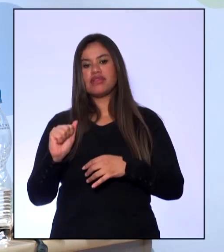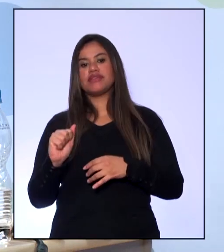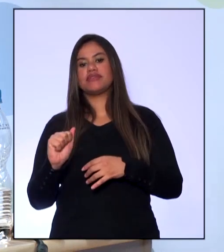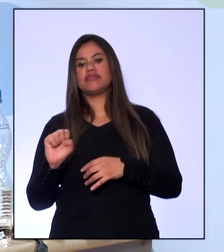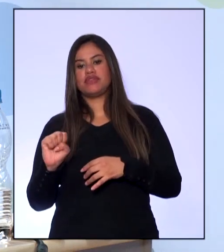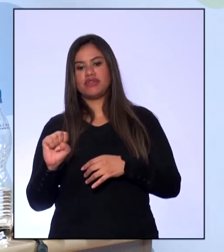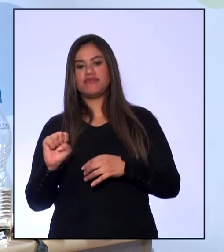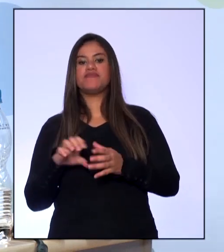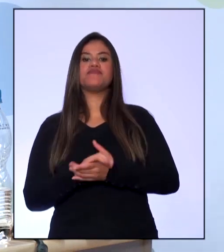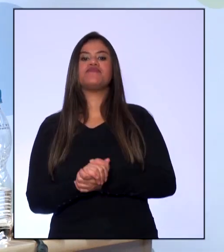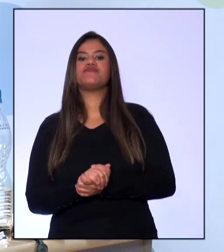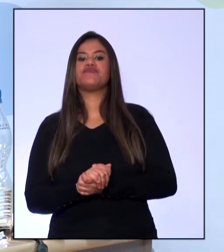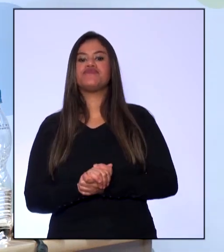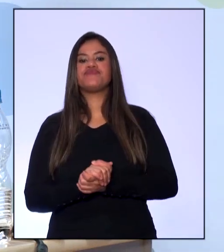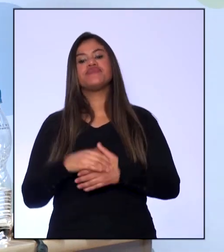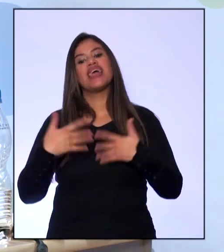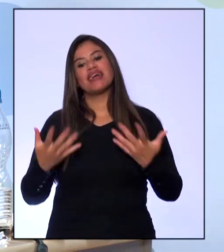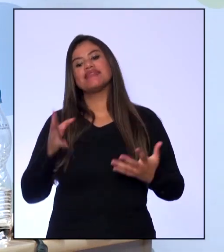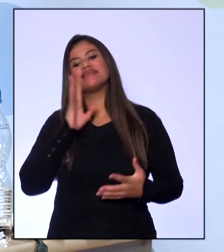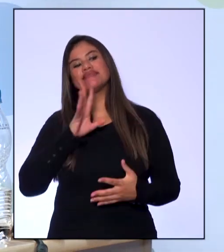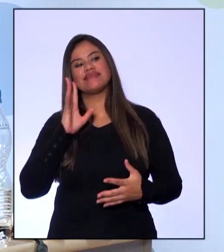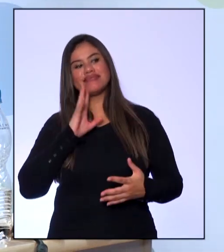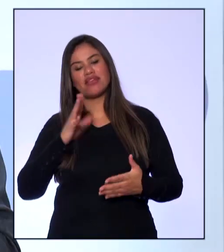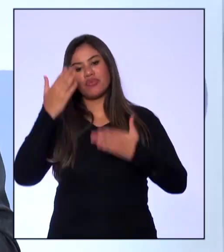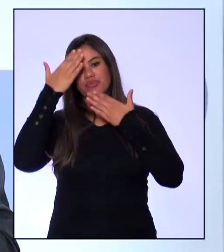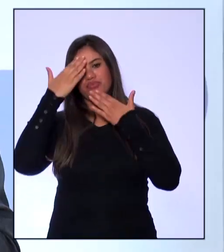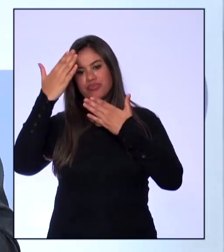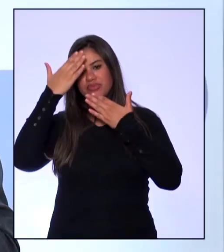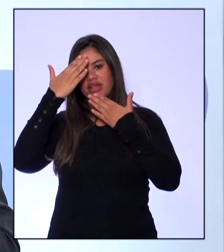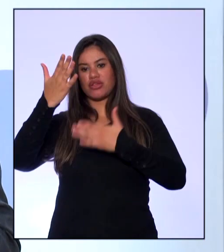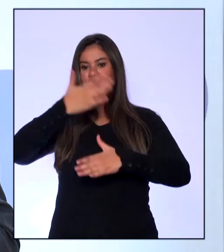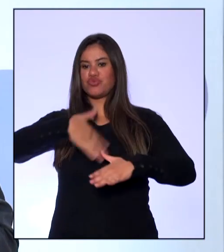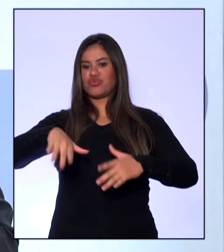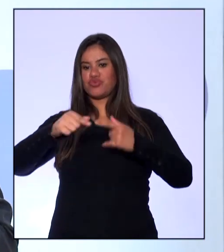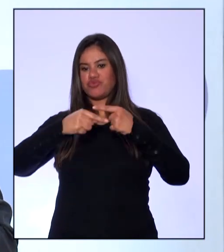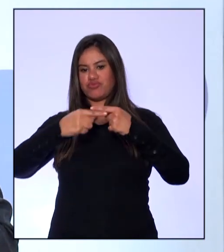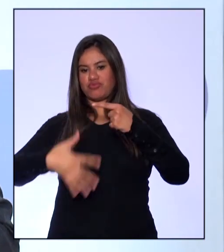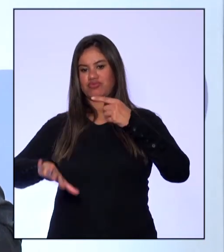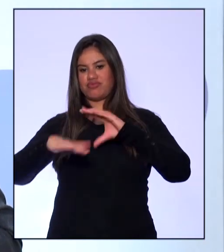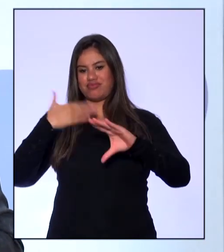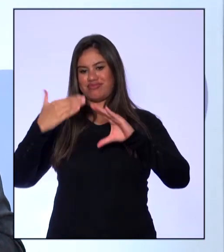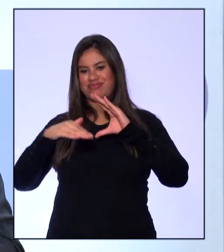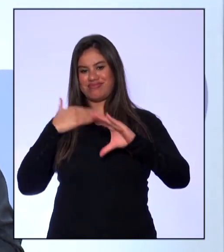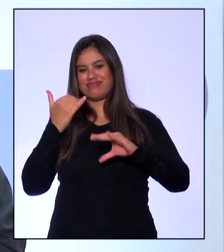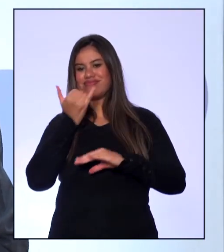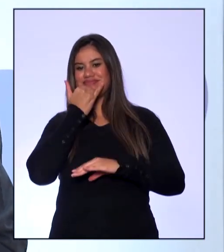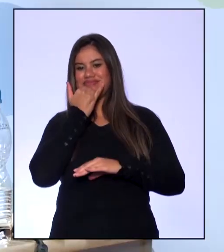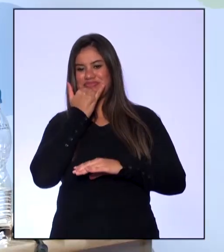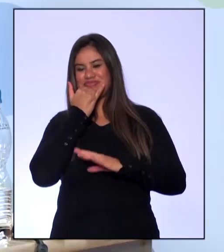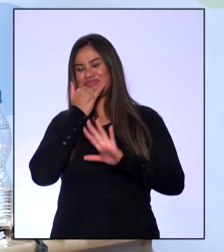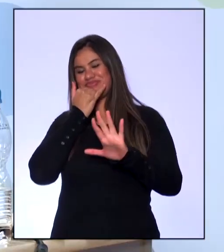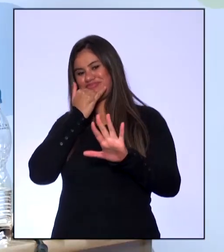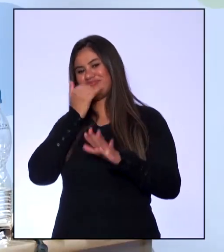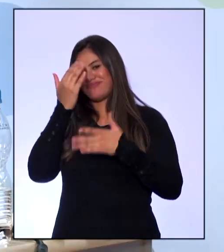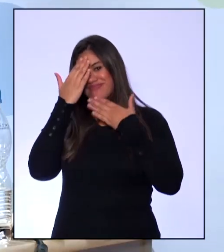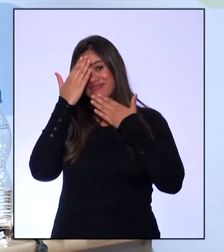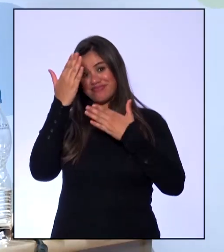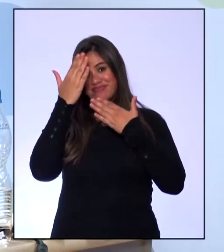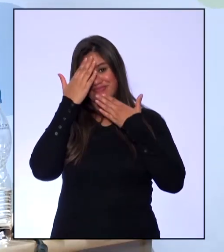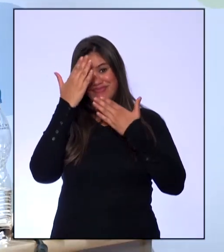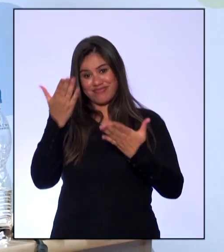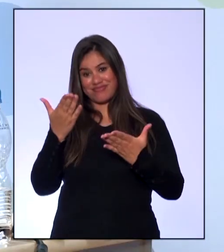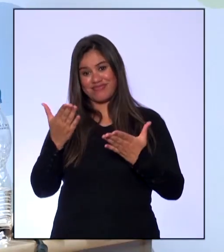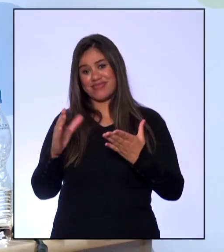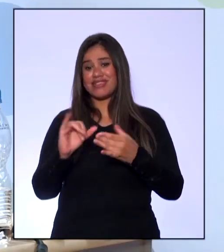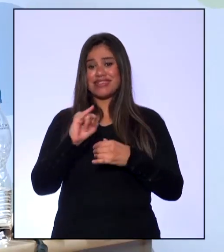juntar várias respostas. Obrigado, pessoal, pela participação, viu? Obrigada, Desculpa, gente. professora. Ai, obrigada. Que seria da